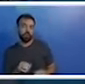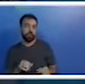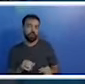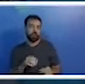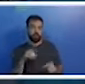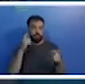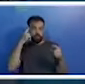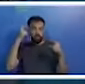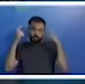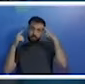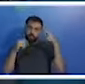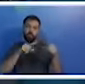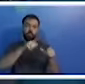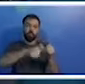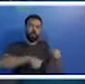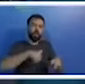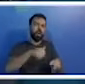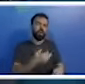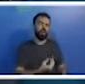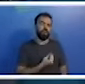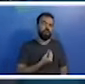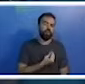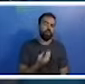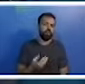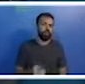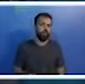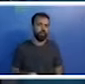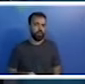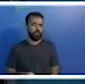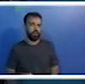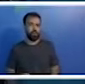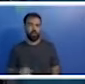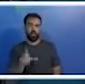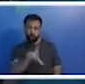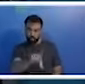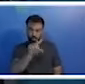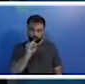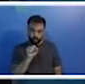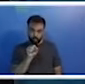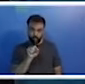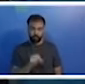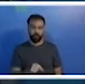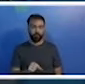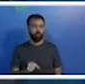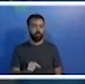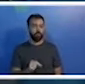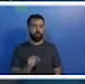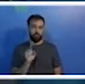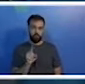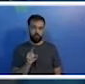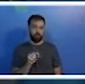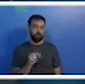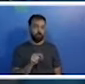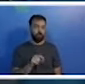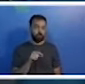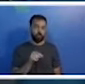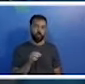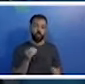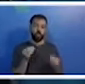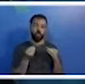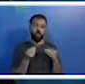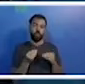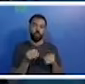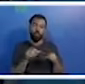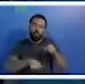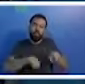mudaram um jeito de viver das pessoas escolha uma delas e Imagine como será a sua invenção no futuro por exemplo Como